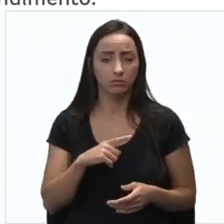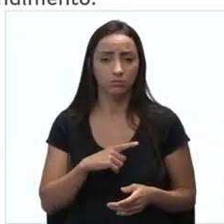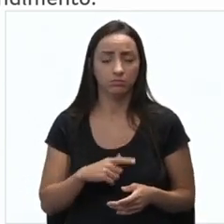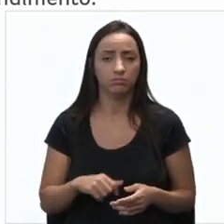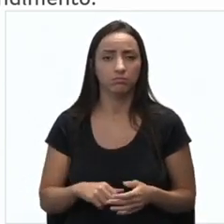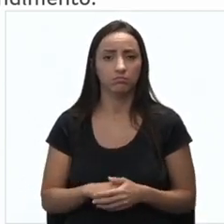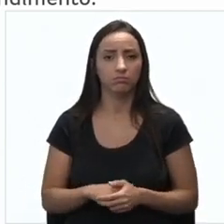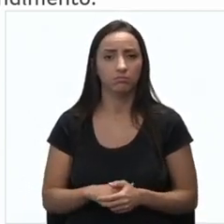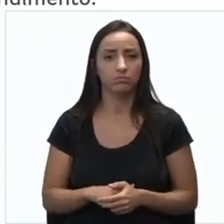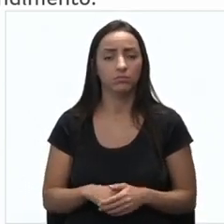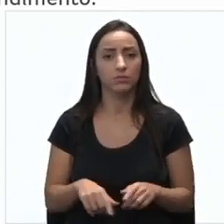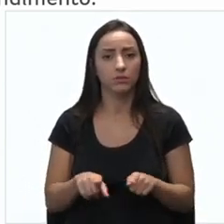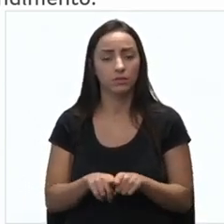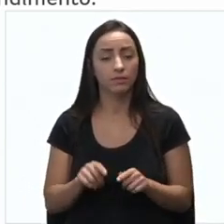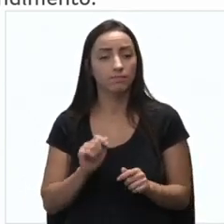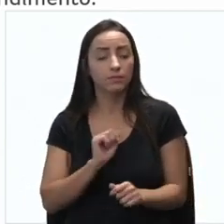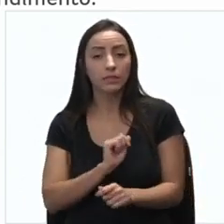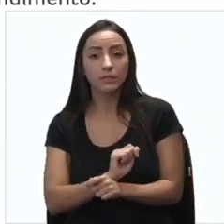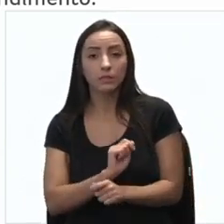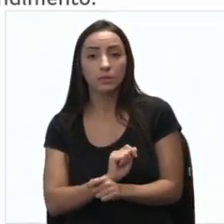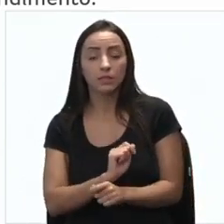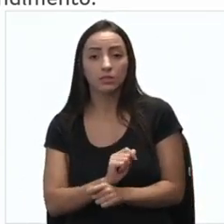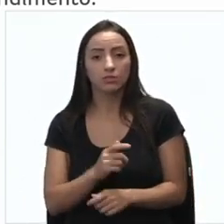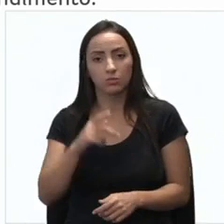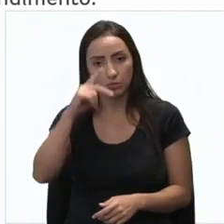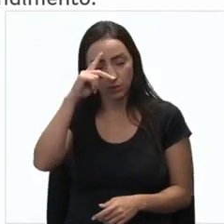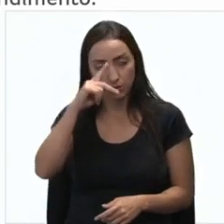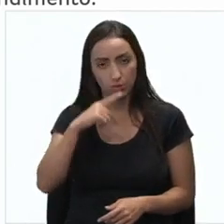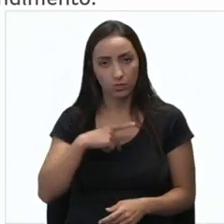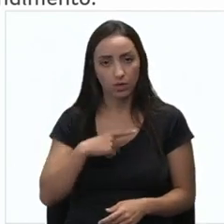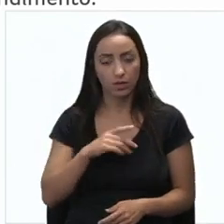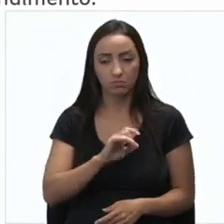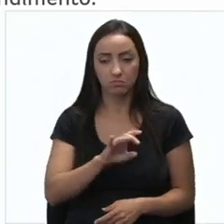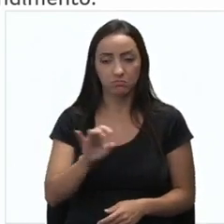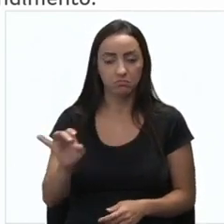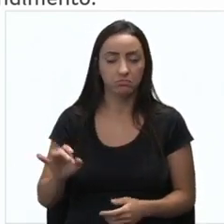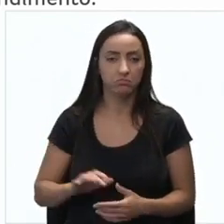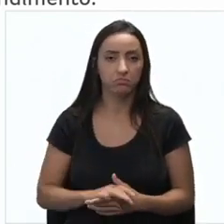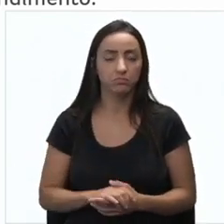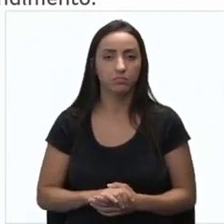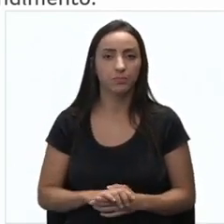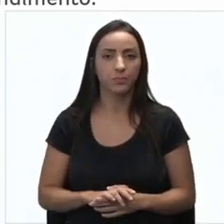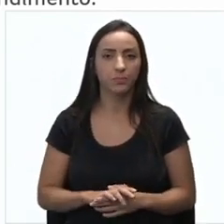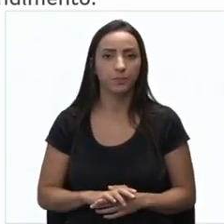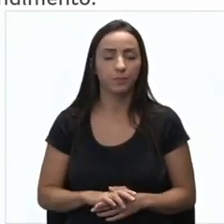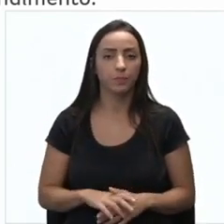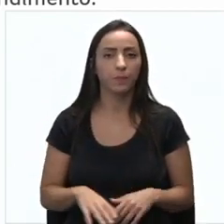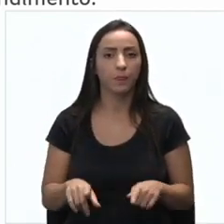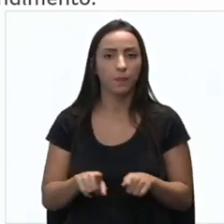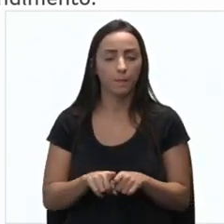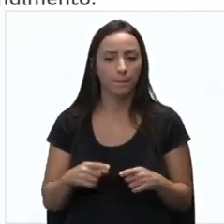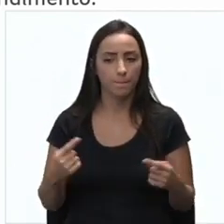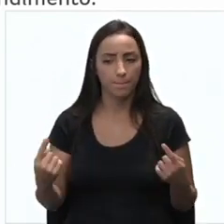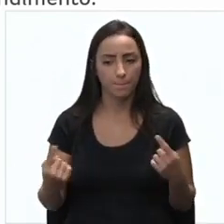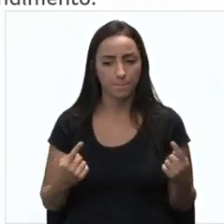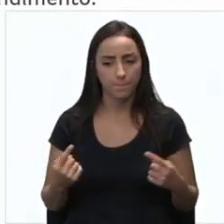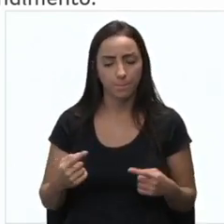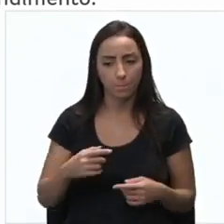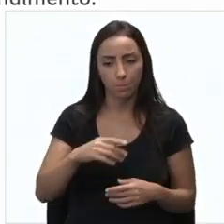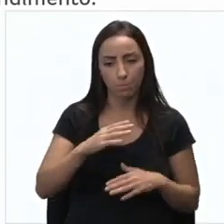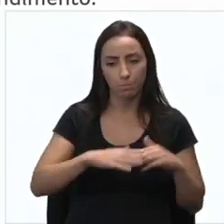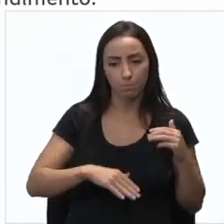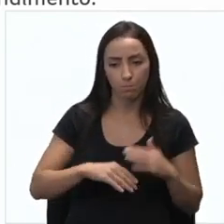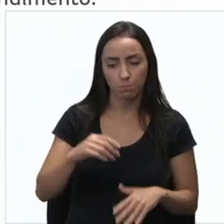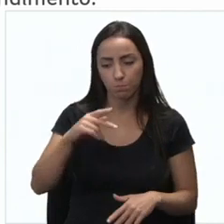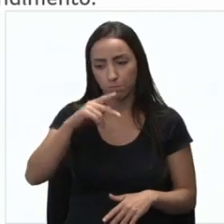trabalho e às expectativas pessoais aí de cada um, e a relação profissional-paciente,